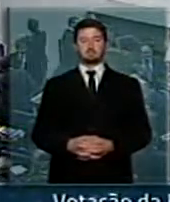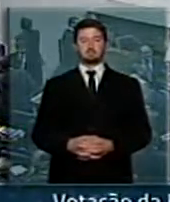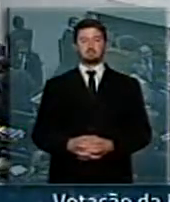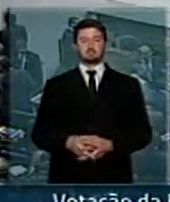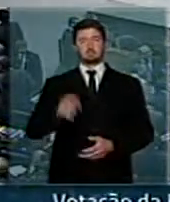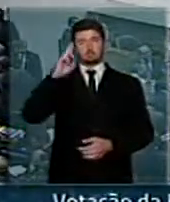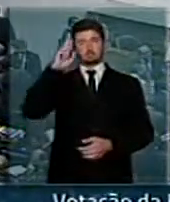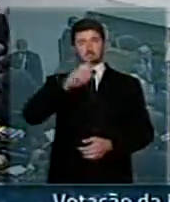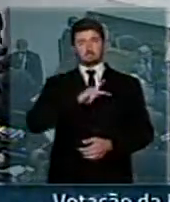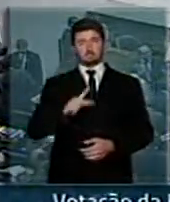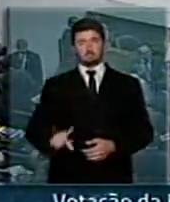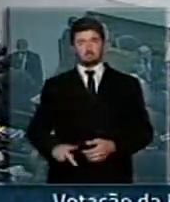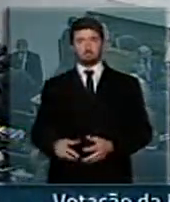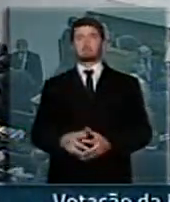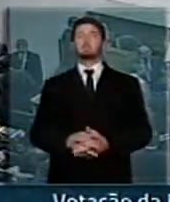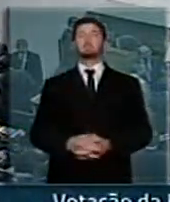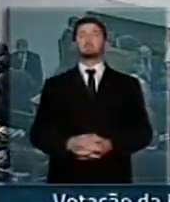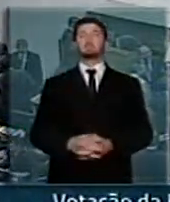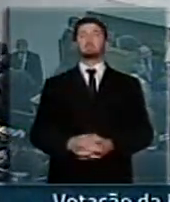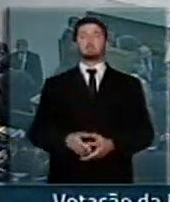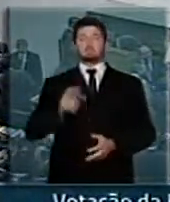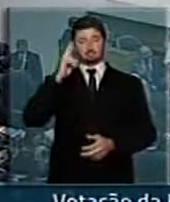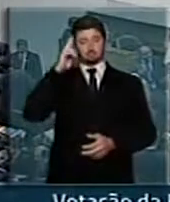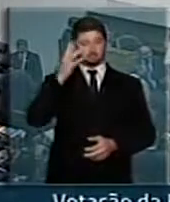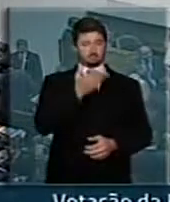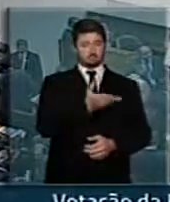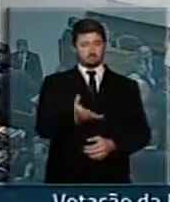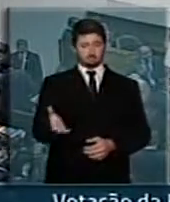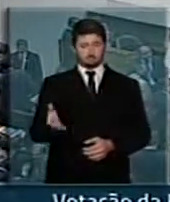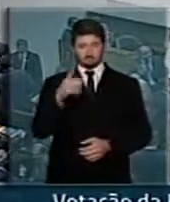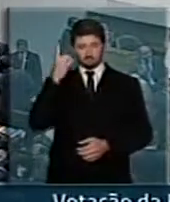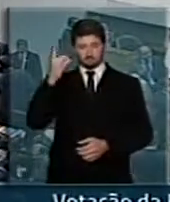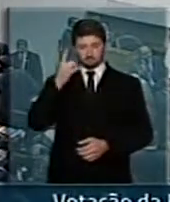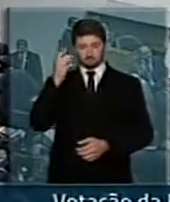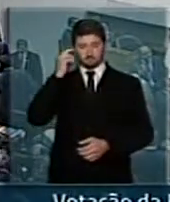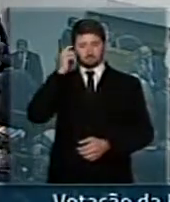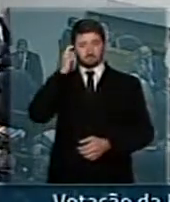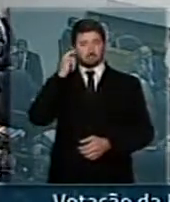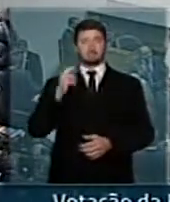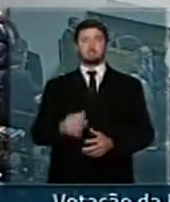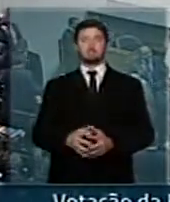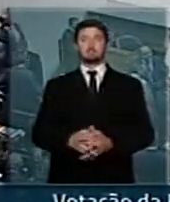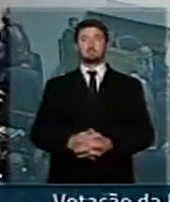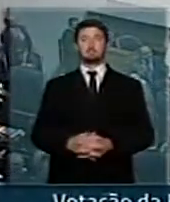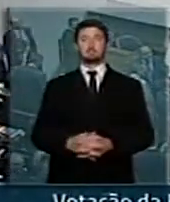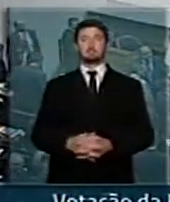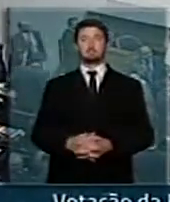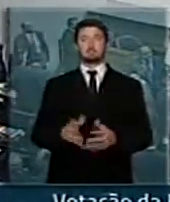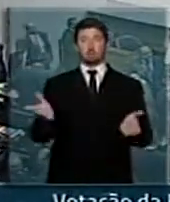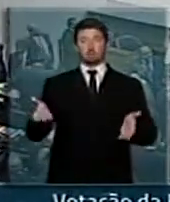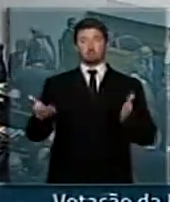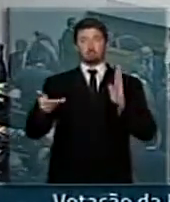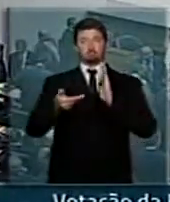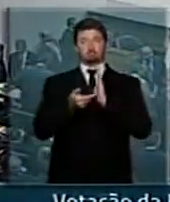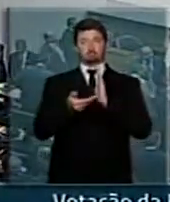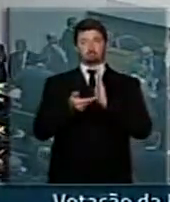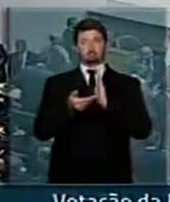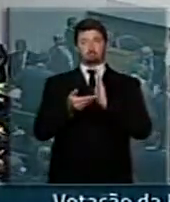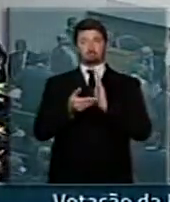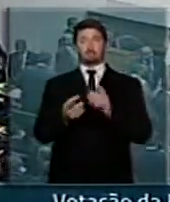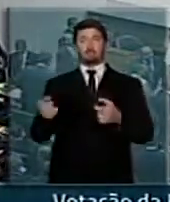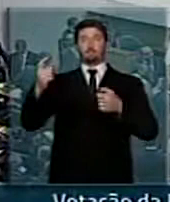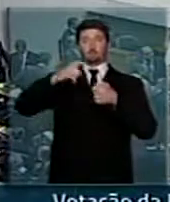Senhor presidente, senhoras e senhores parlamentares, a Câmara dos Deputados